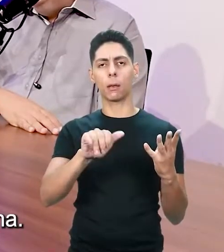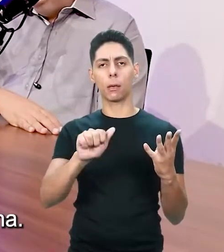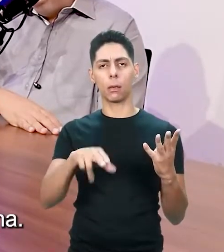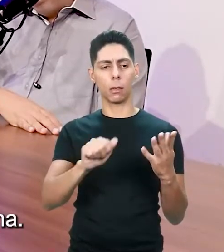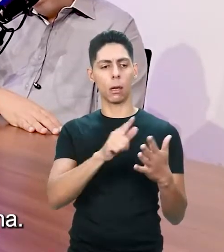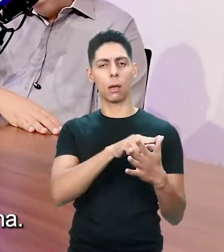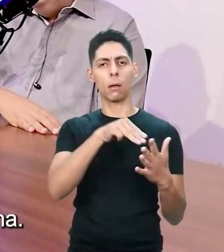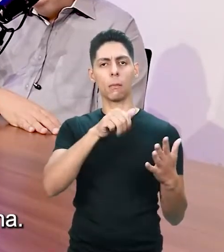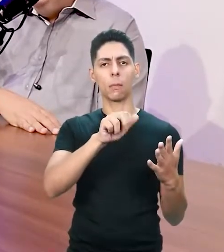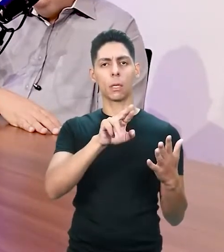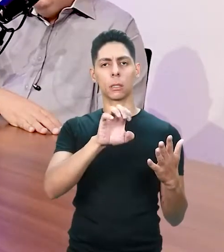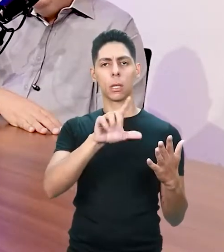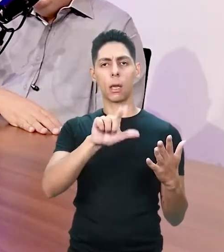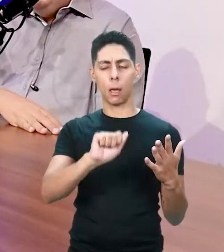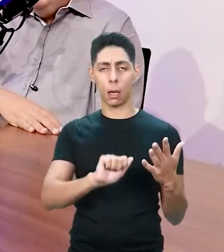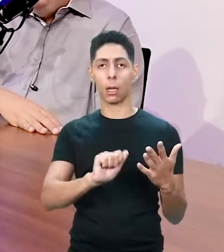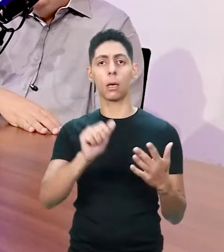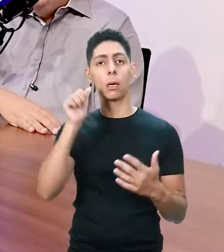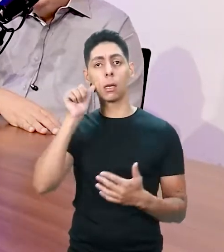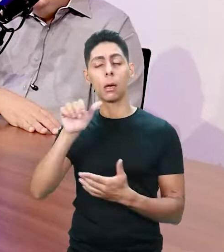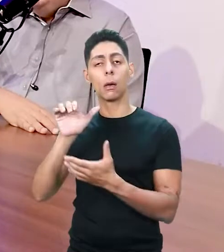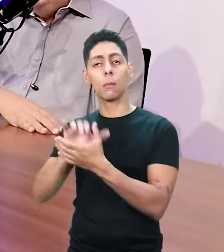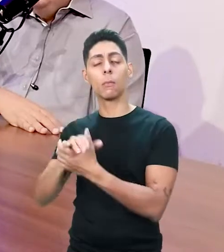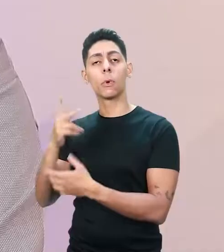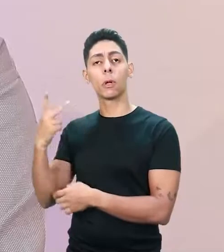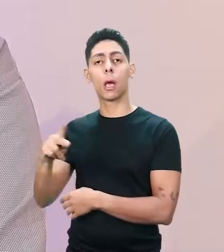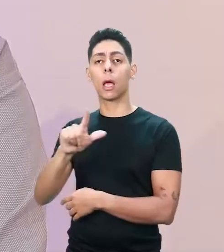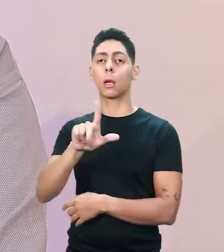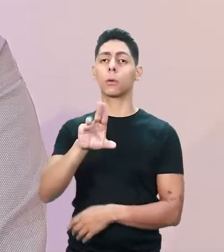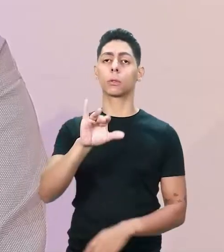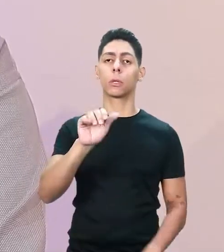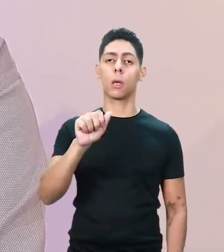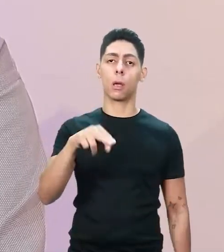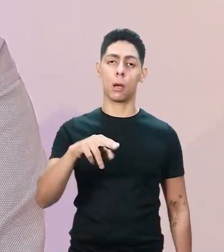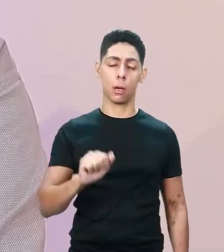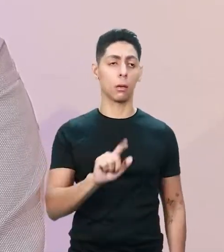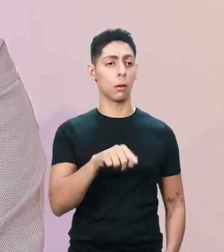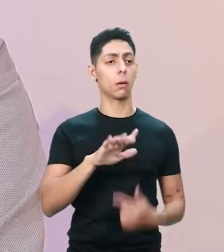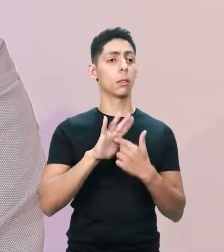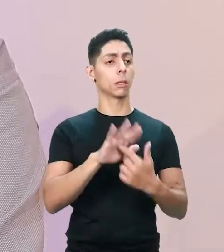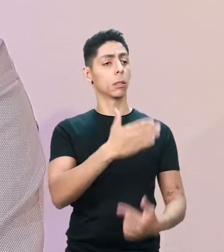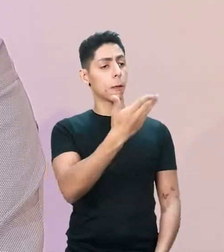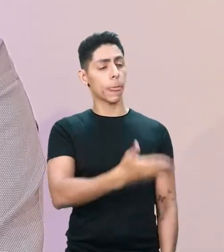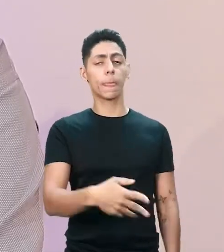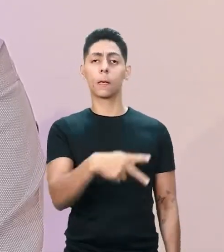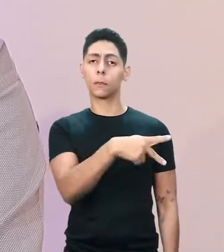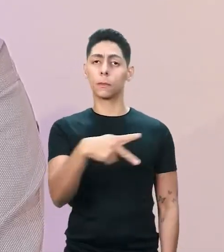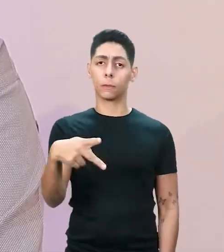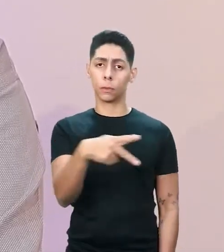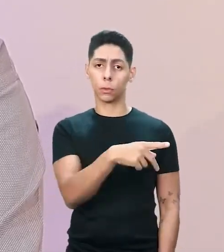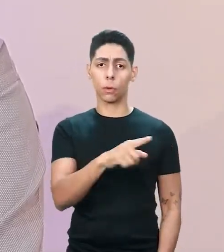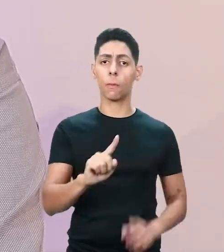da Dona Luciana. Então, eu quero apresentar para vocês o professor Marco Aurélio Garcia,